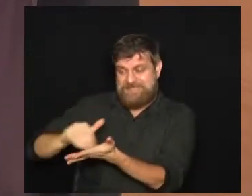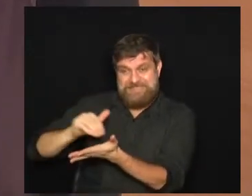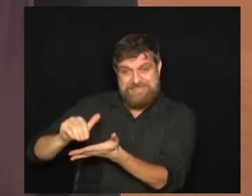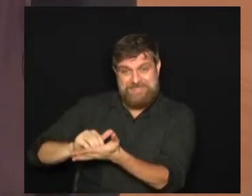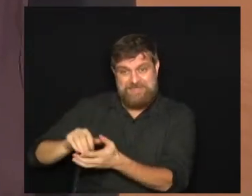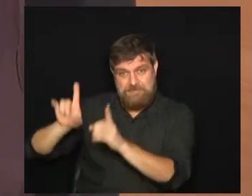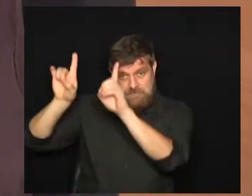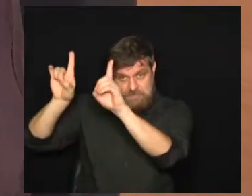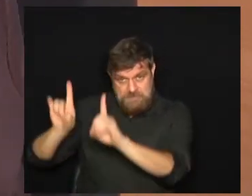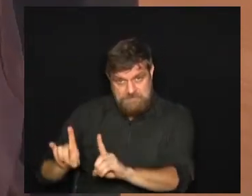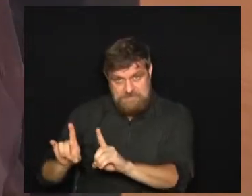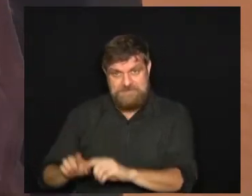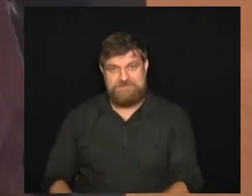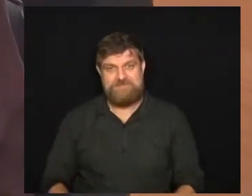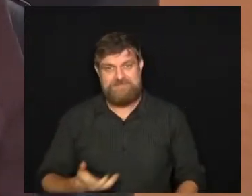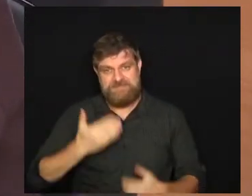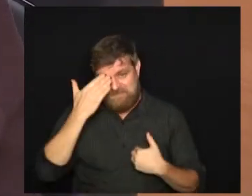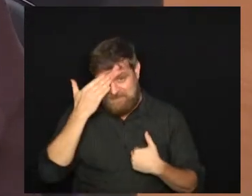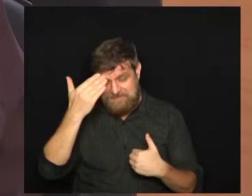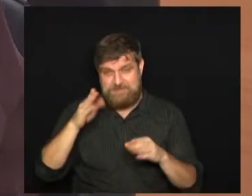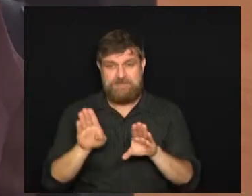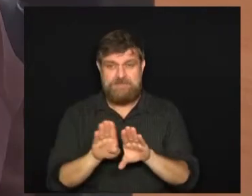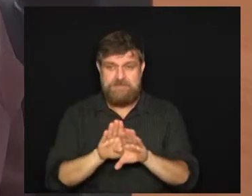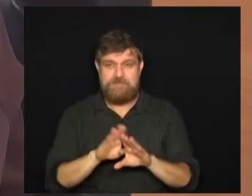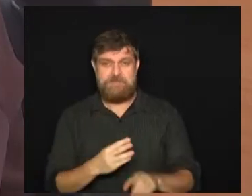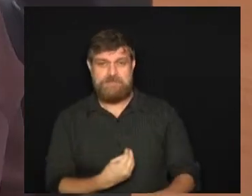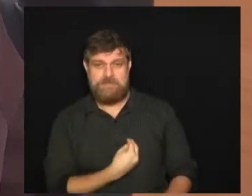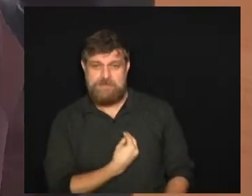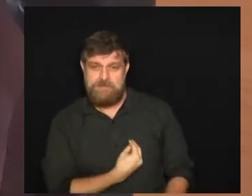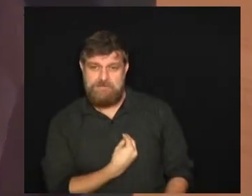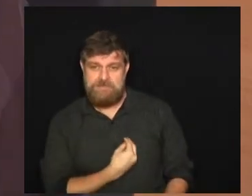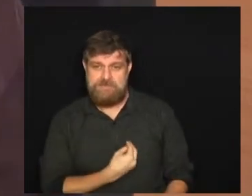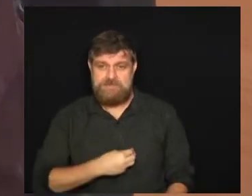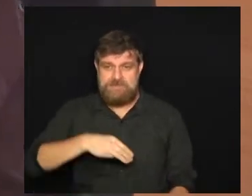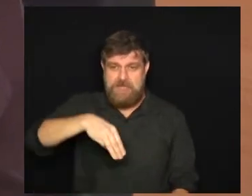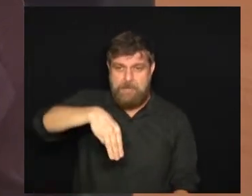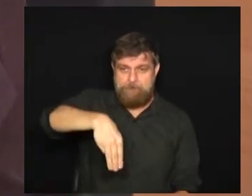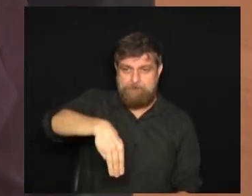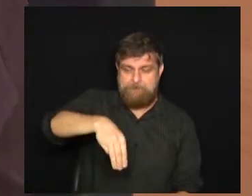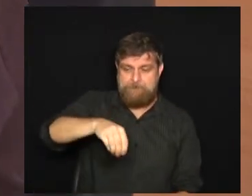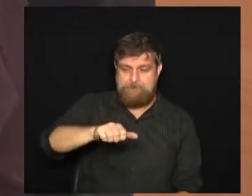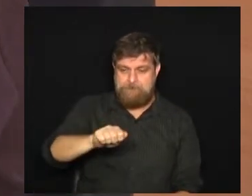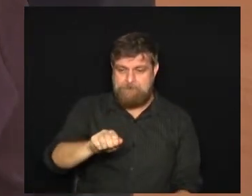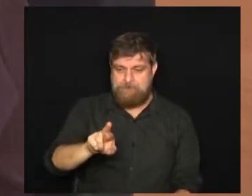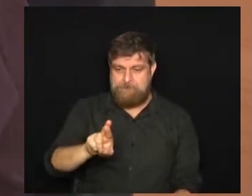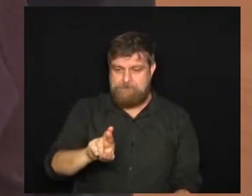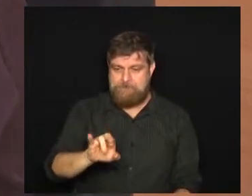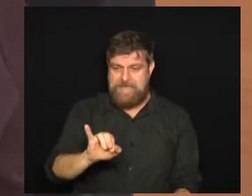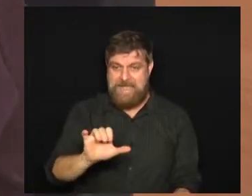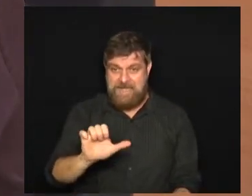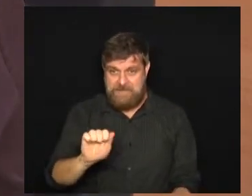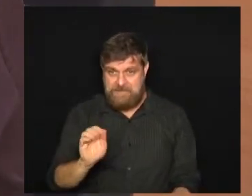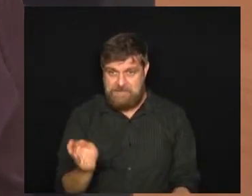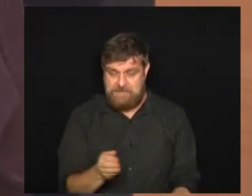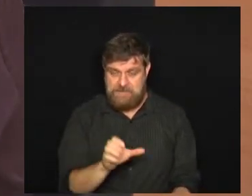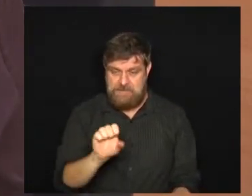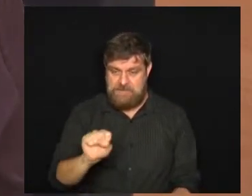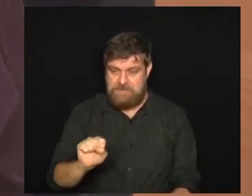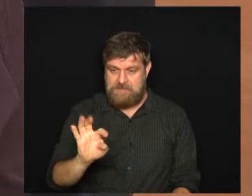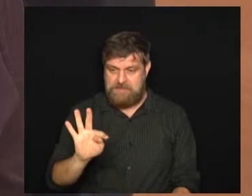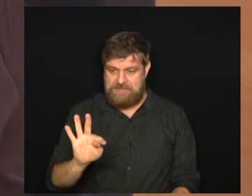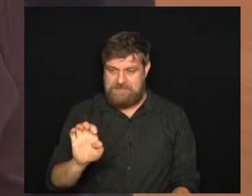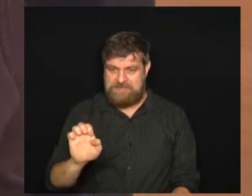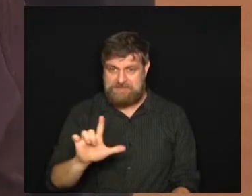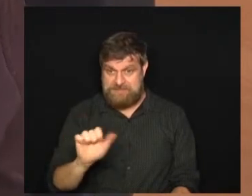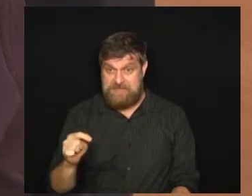Deficiência. Agradecer também a presença aqui da Maria Estela, que é coordenadora pedagógica do